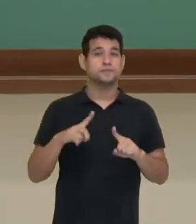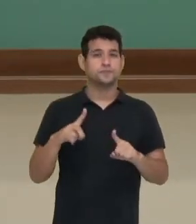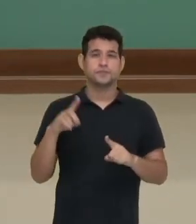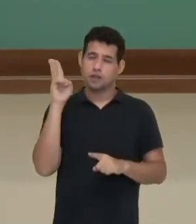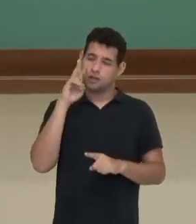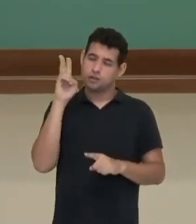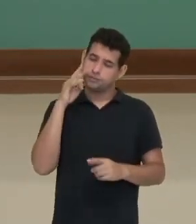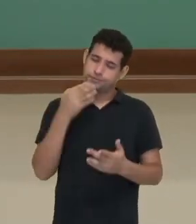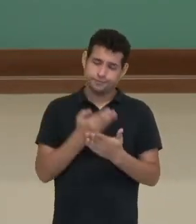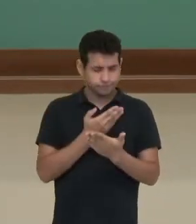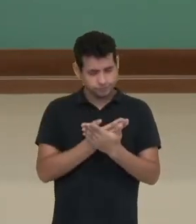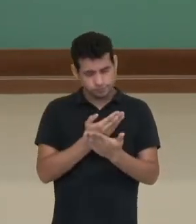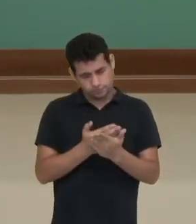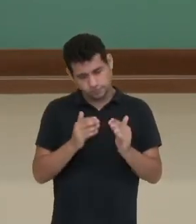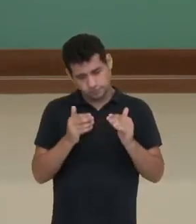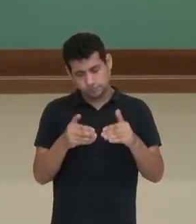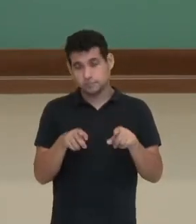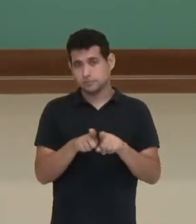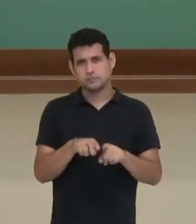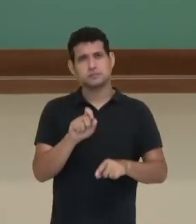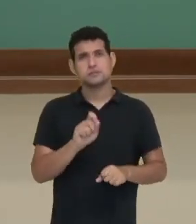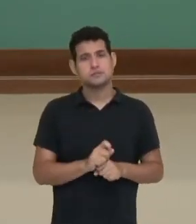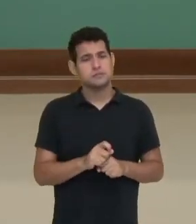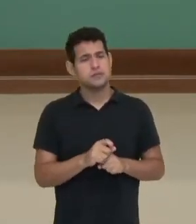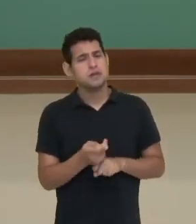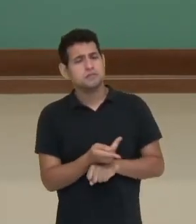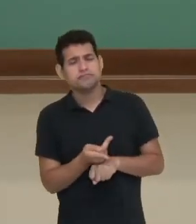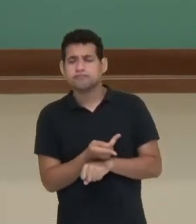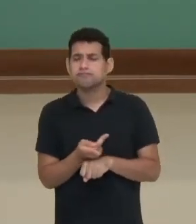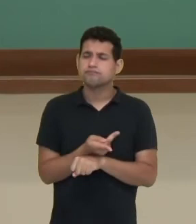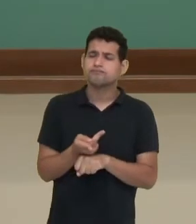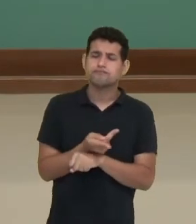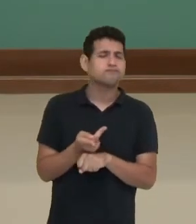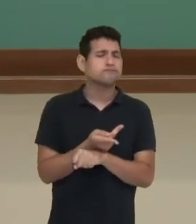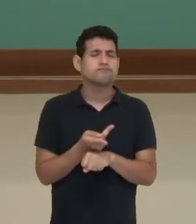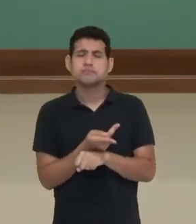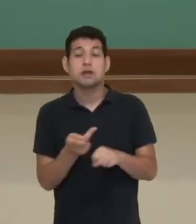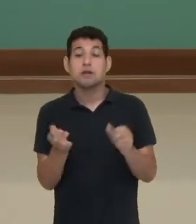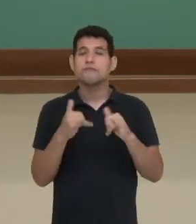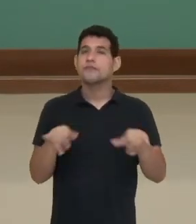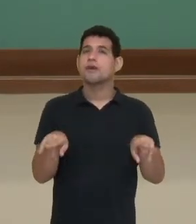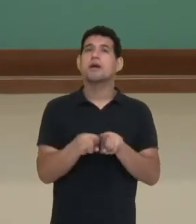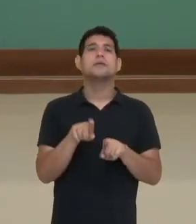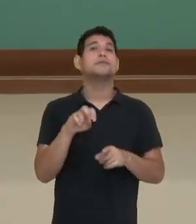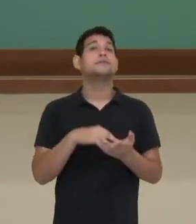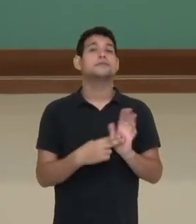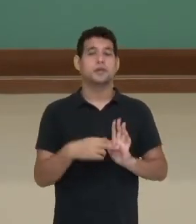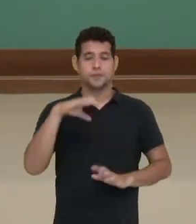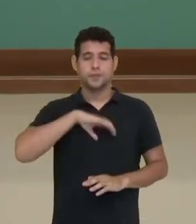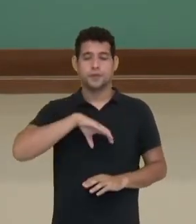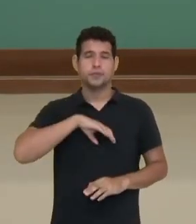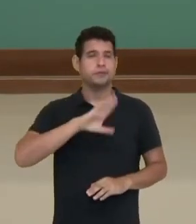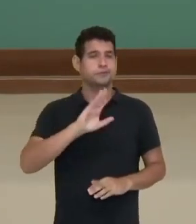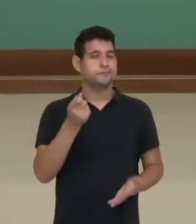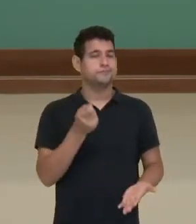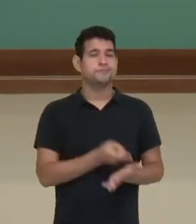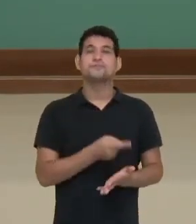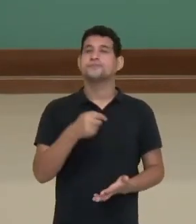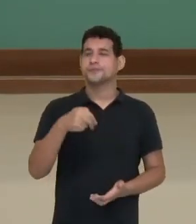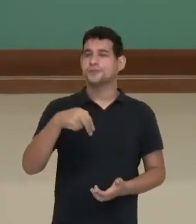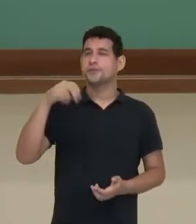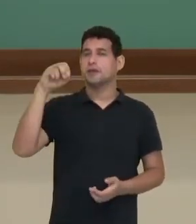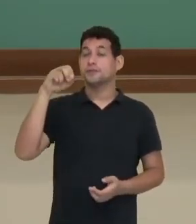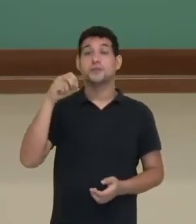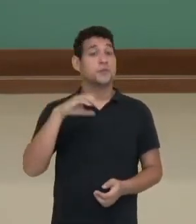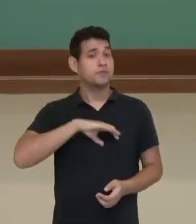historiadores avançam com a busca de informação e ele afirma que então Portugal comprou o Nordeste,